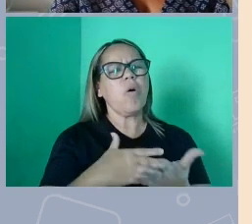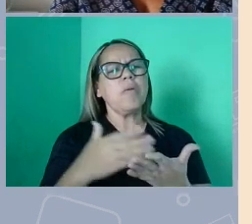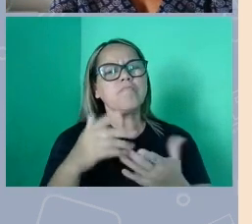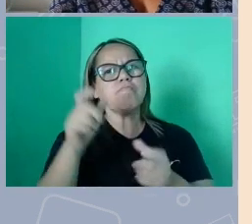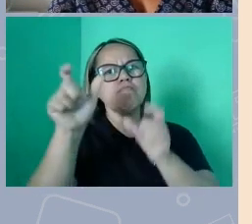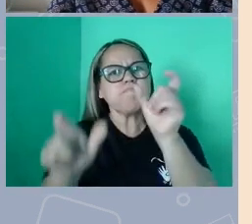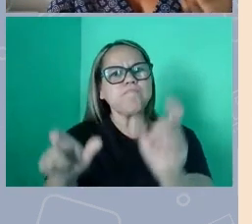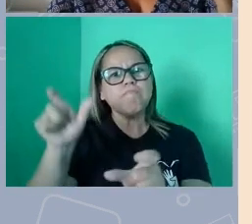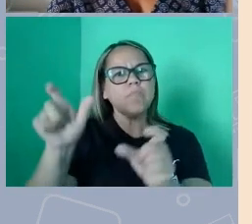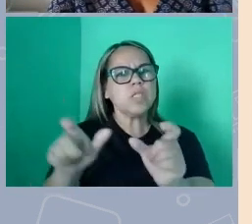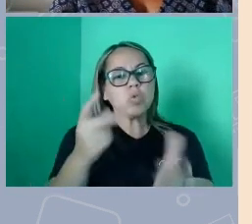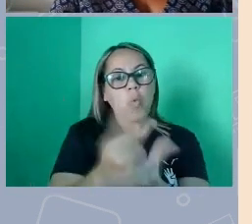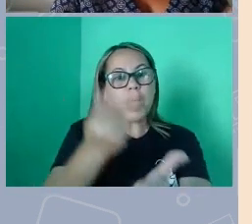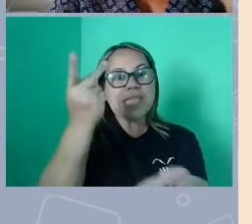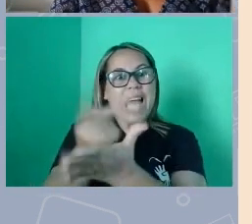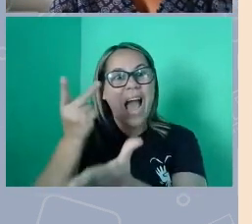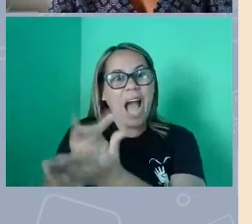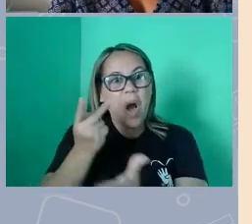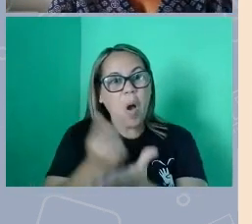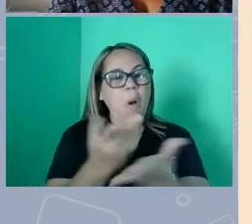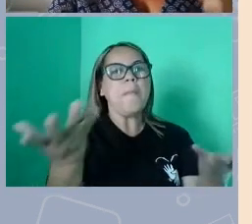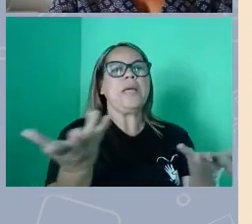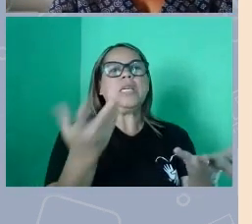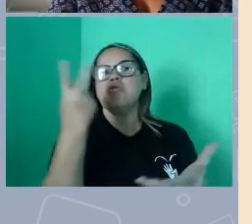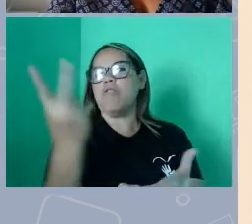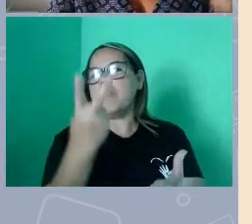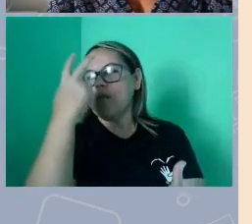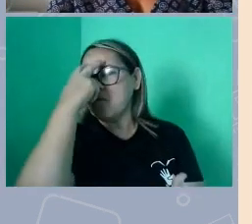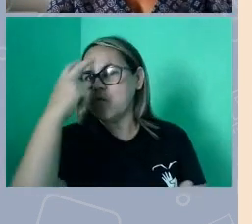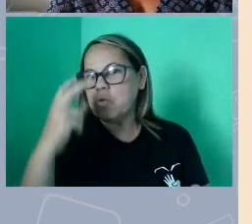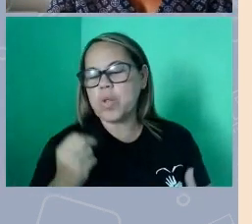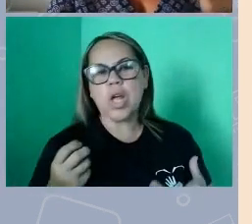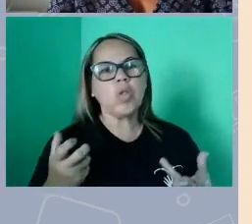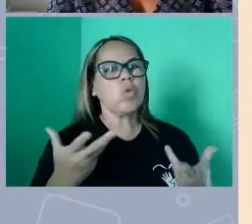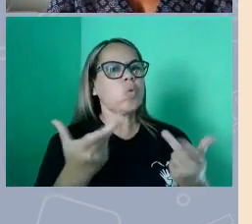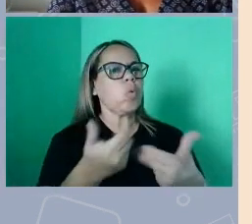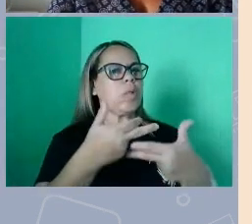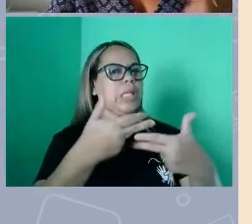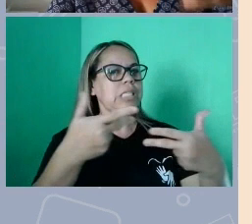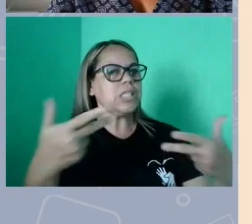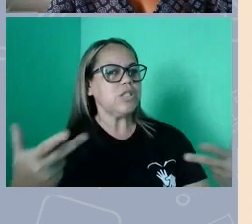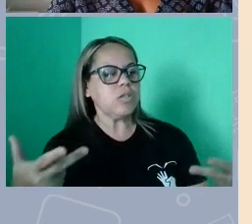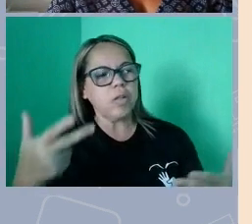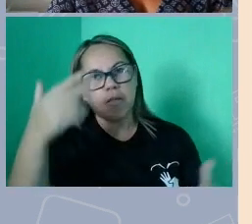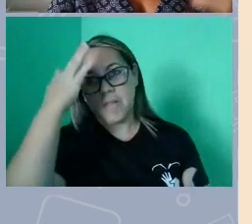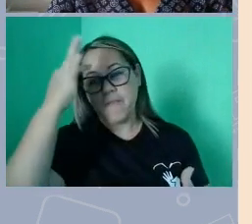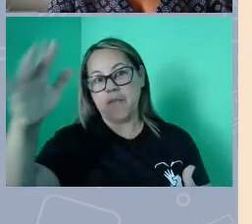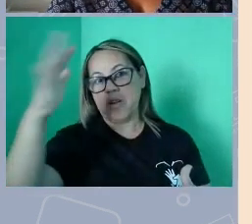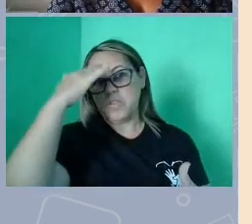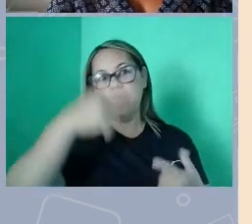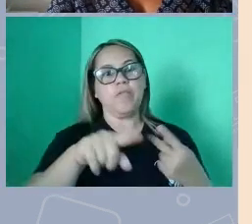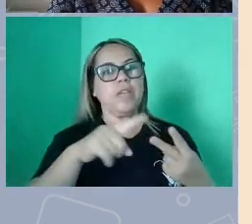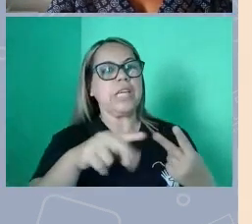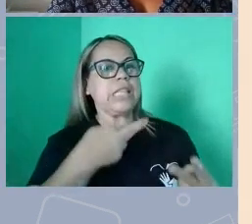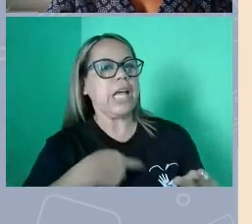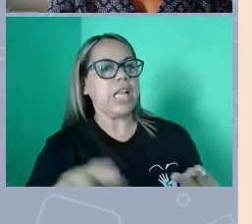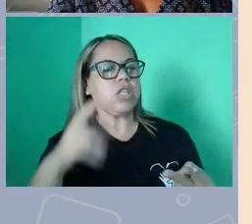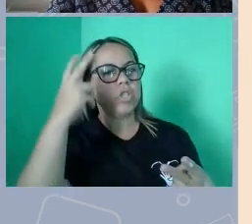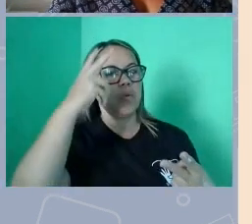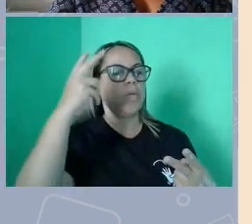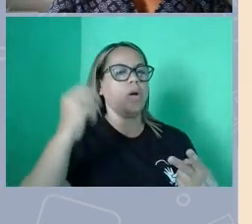fatos históricos aos valores culturais a todos os elementos da filosofia da religião da cultura